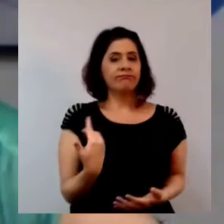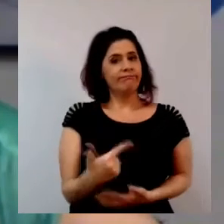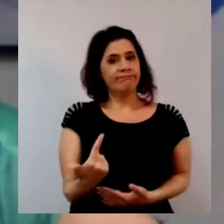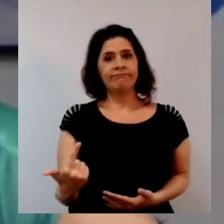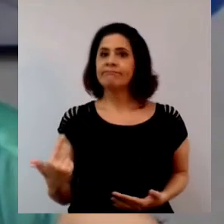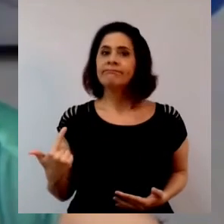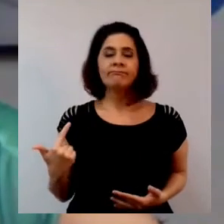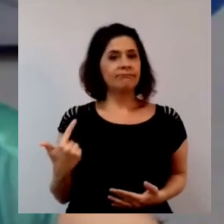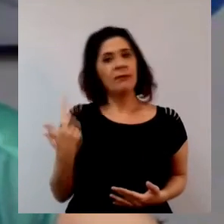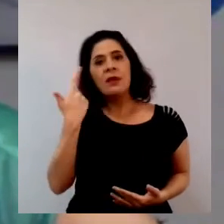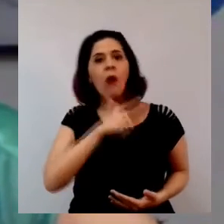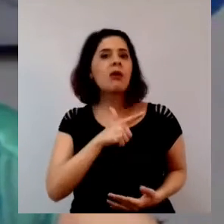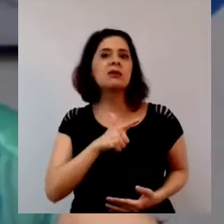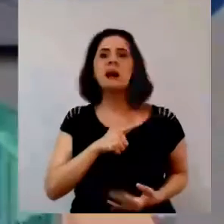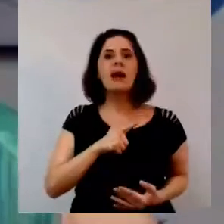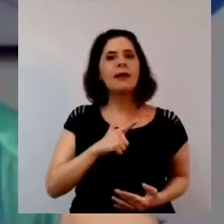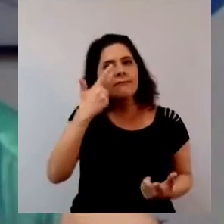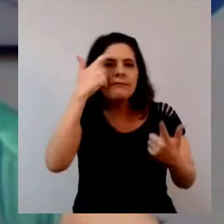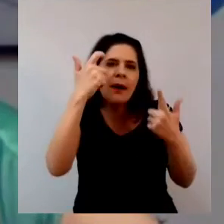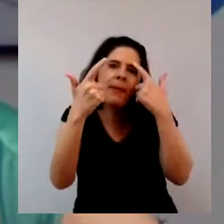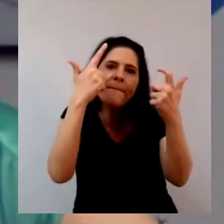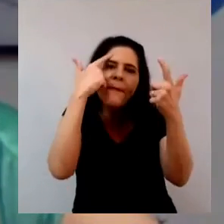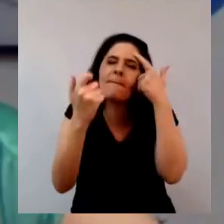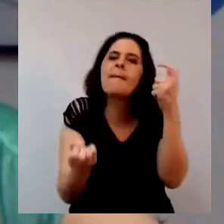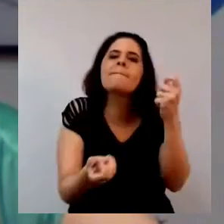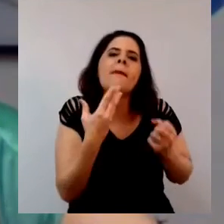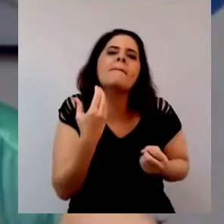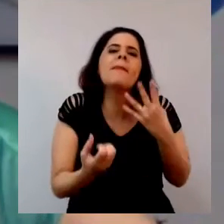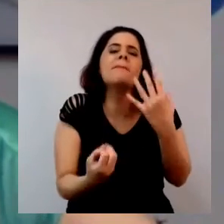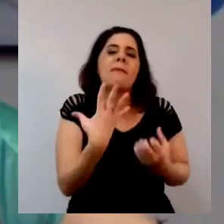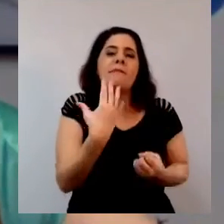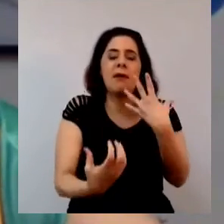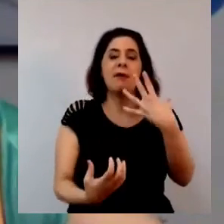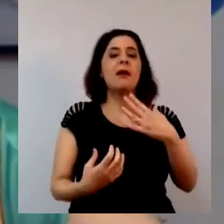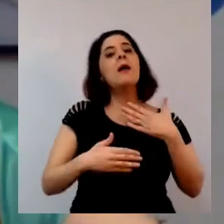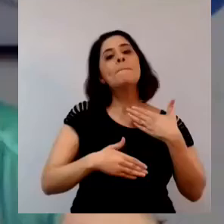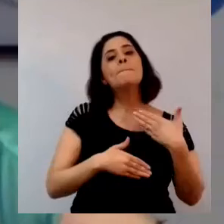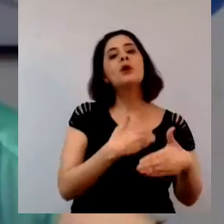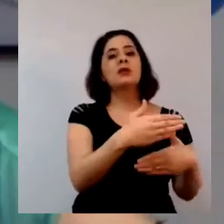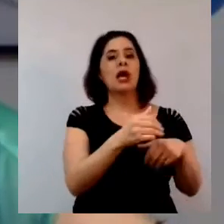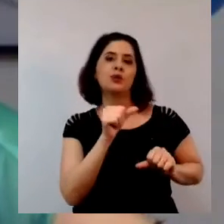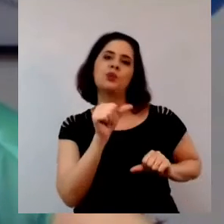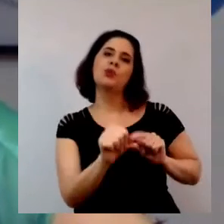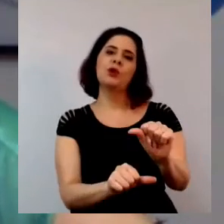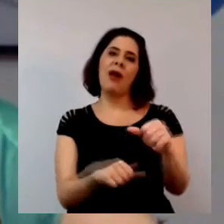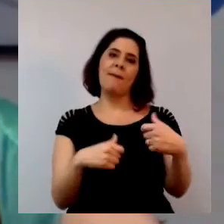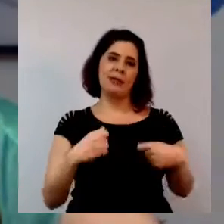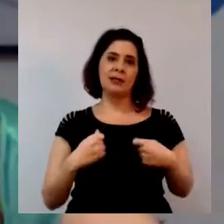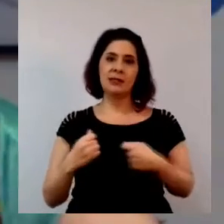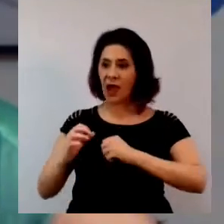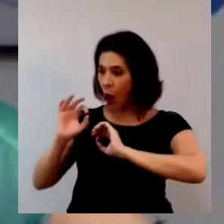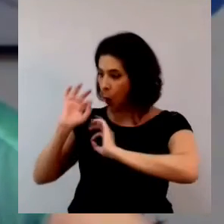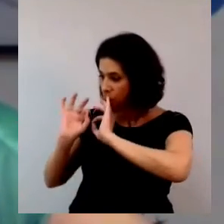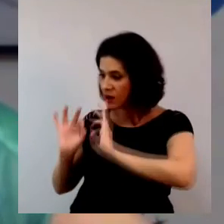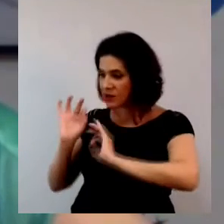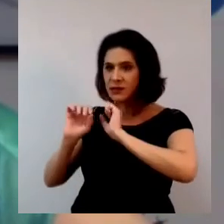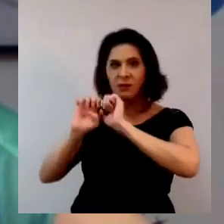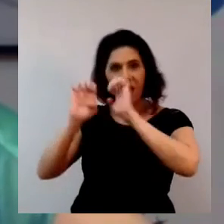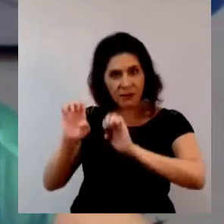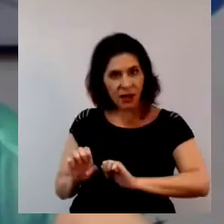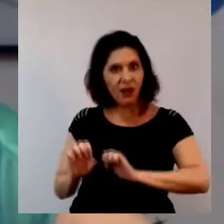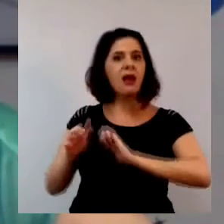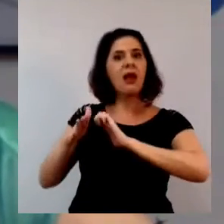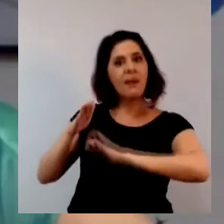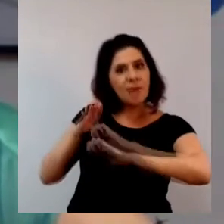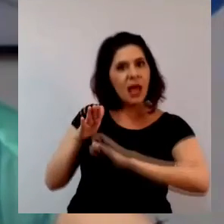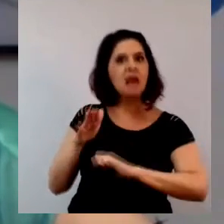na gente repensar processos, desde a forma como as empresas são organizadas, até, de repente, a forma como os nossos